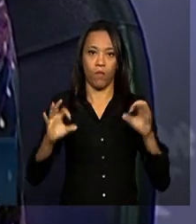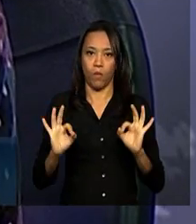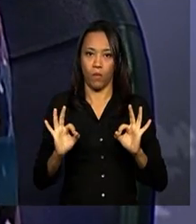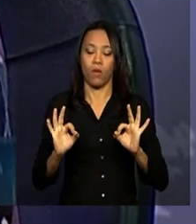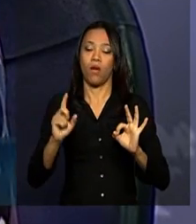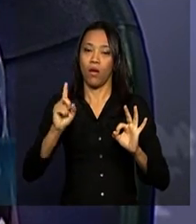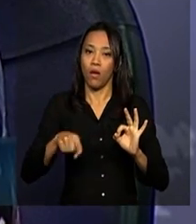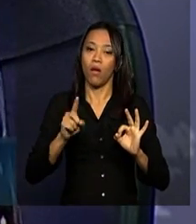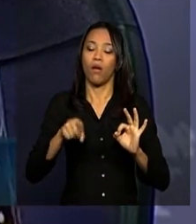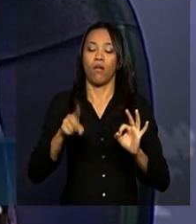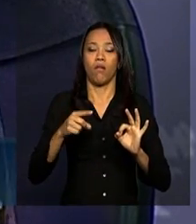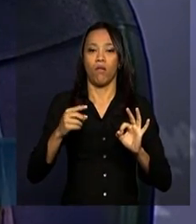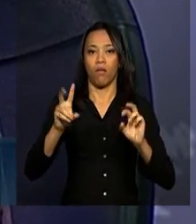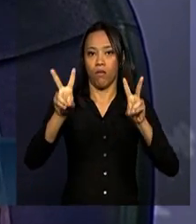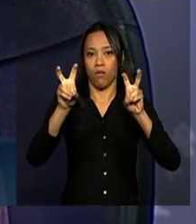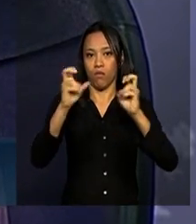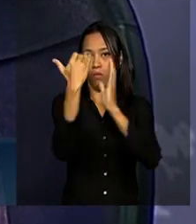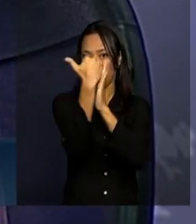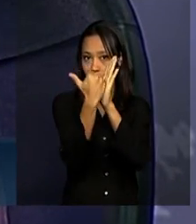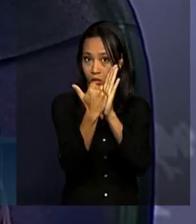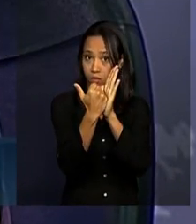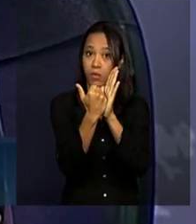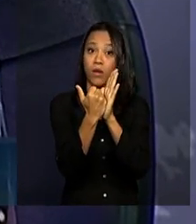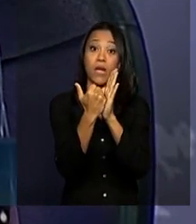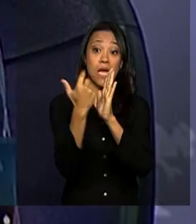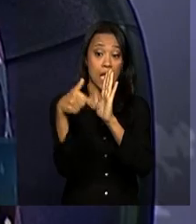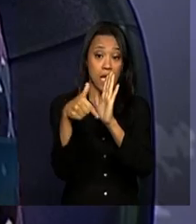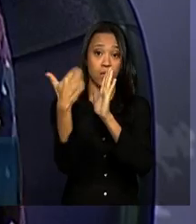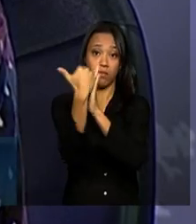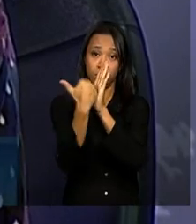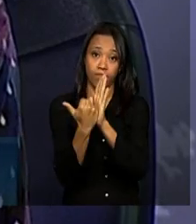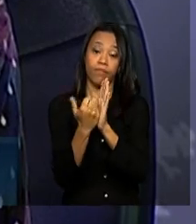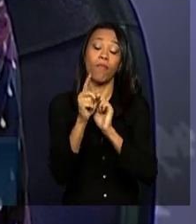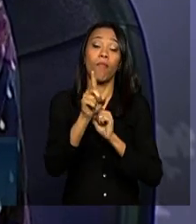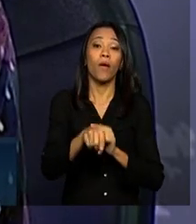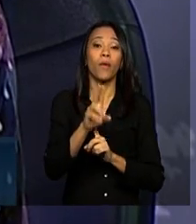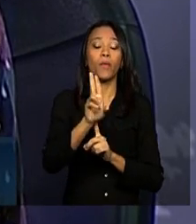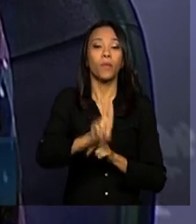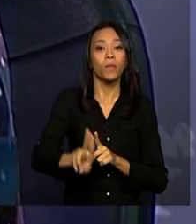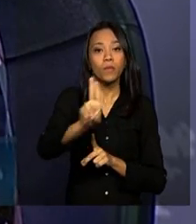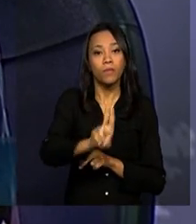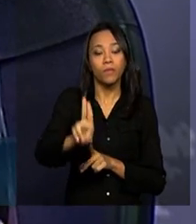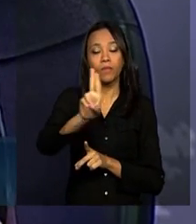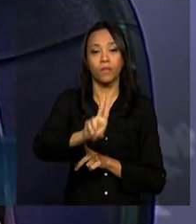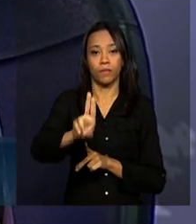que um programa ousado, um programa